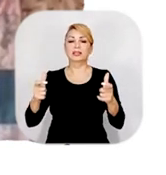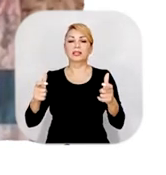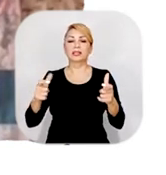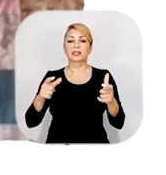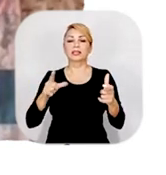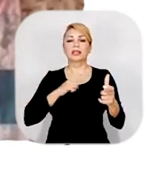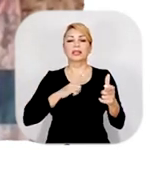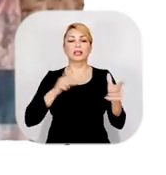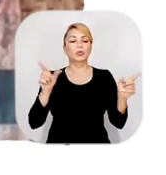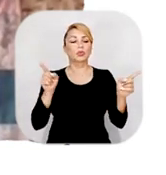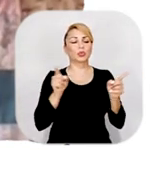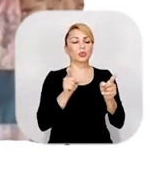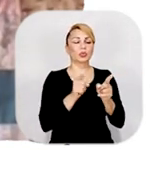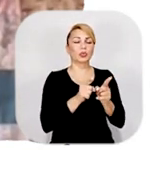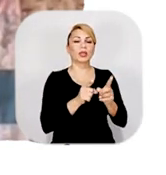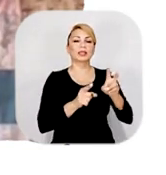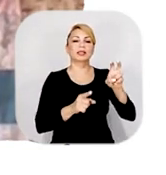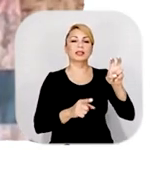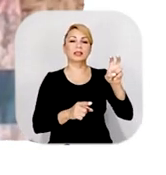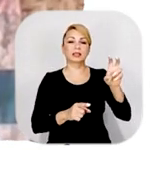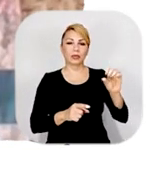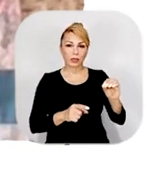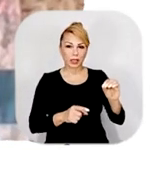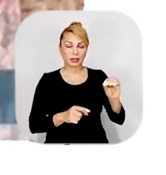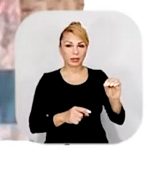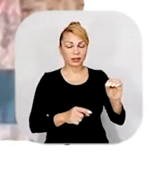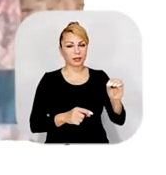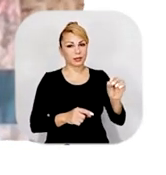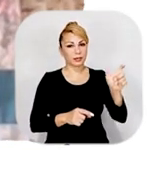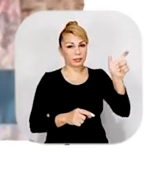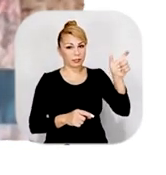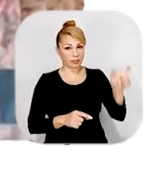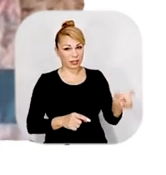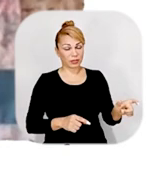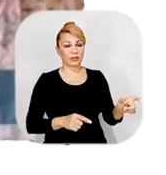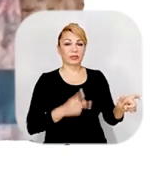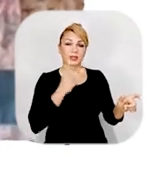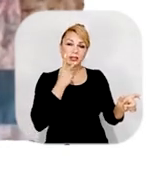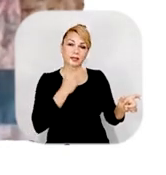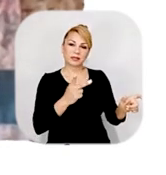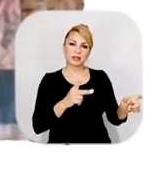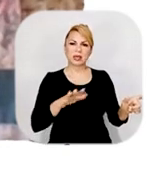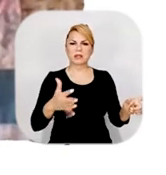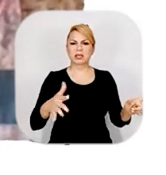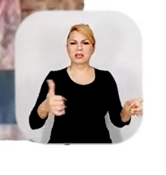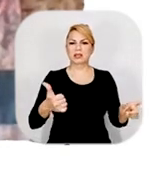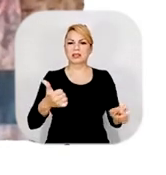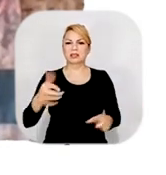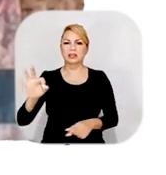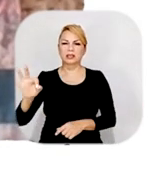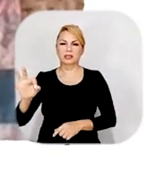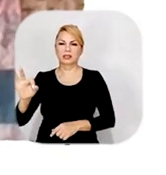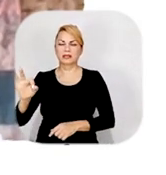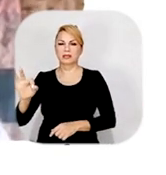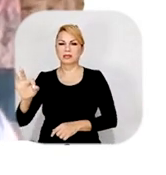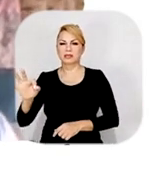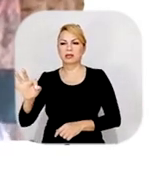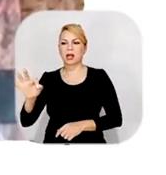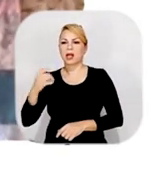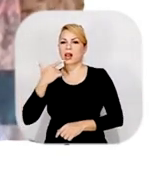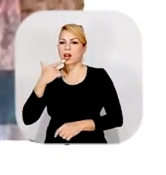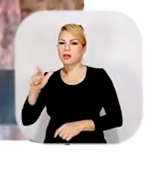né? E uns 10 línguas de Rondônia tem menos de 10